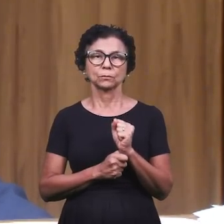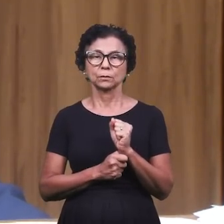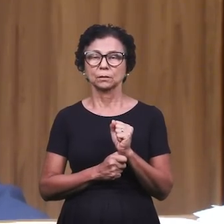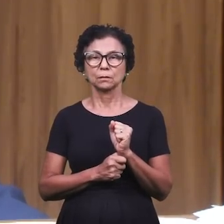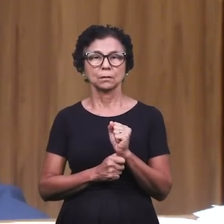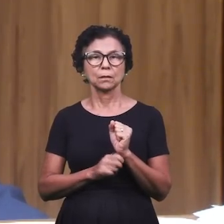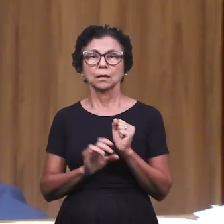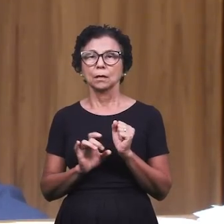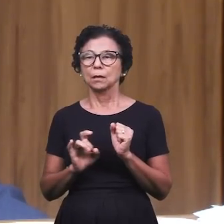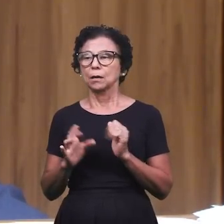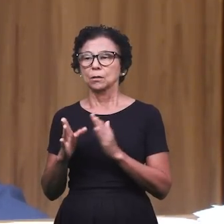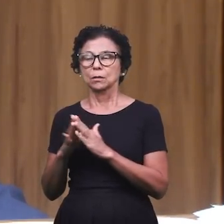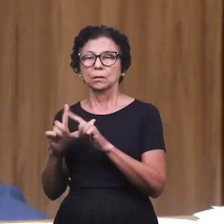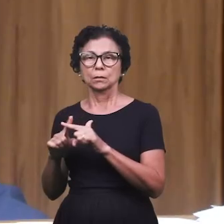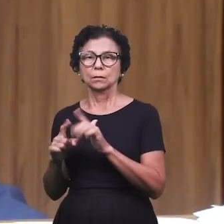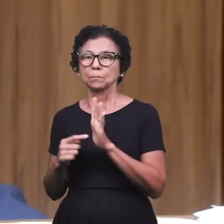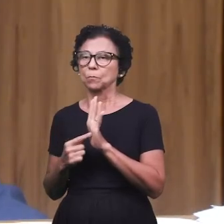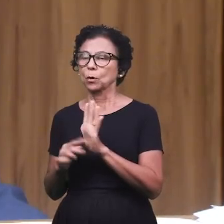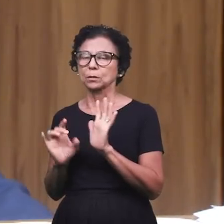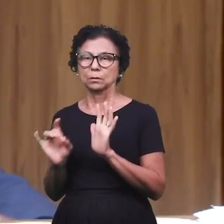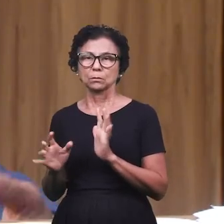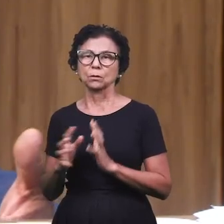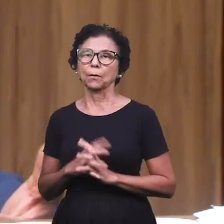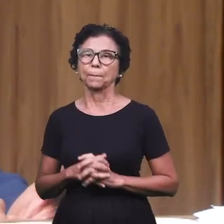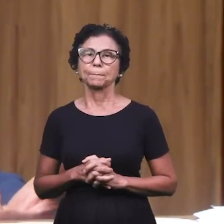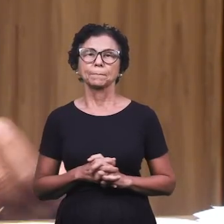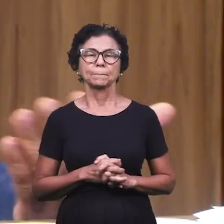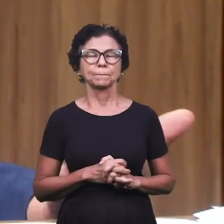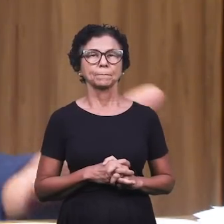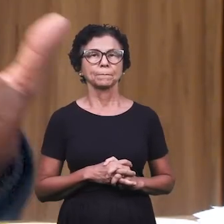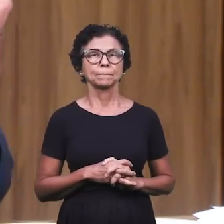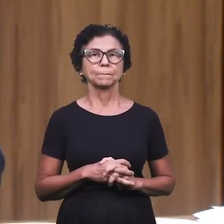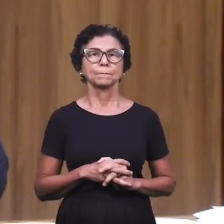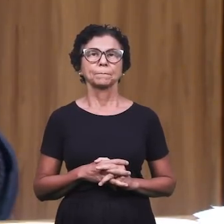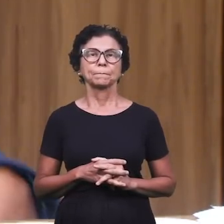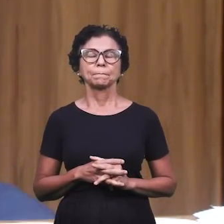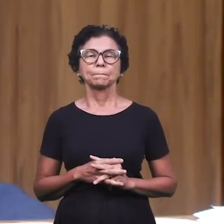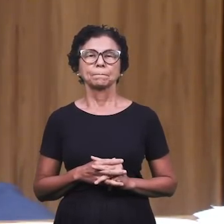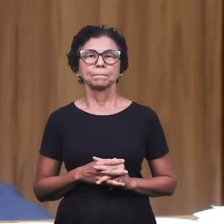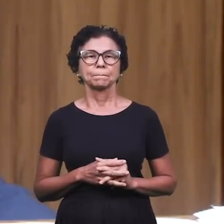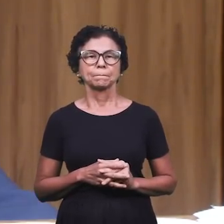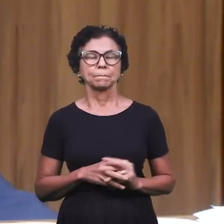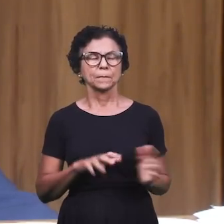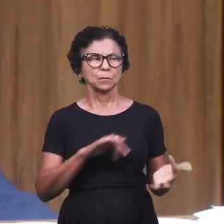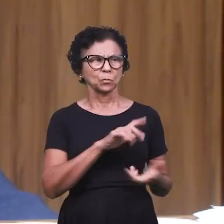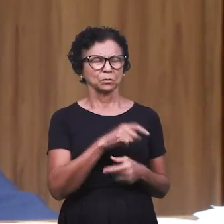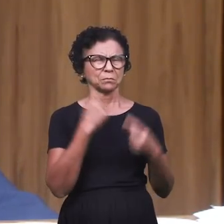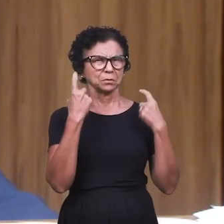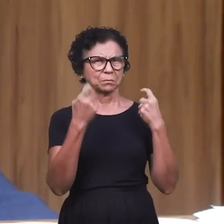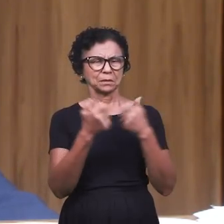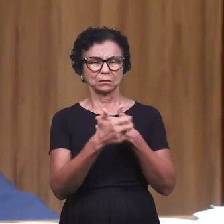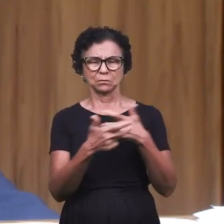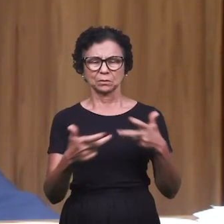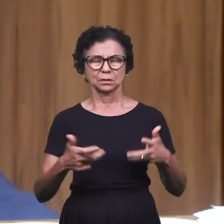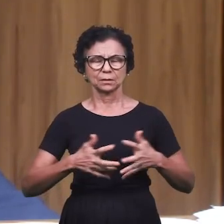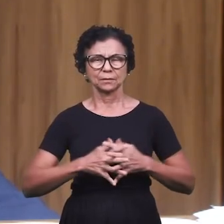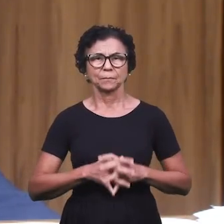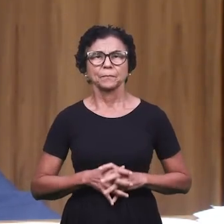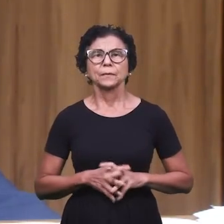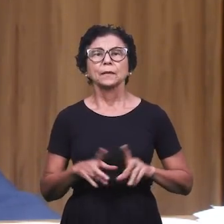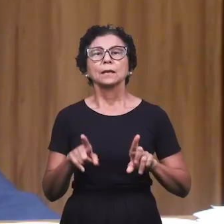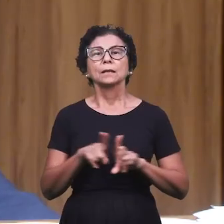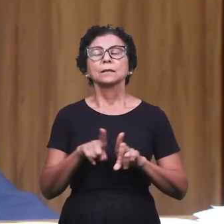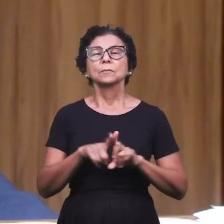isso. Verdade. Está preocupado com o Senhor. Agora, lembrando também, depois de Judas Tadeu, vem Judas Iscariotes,